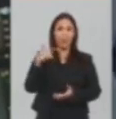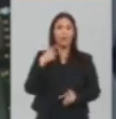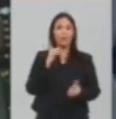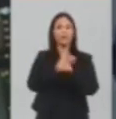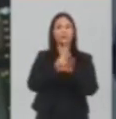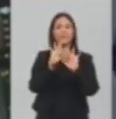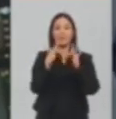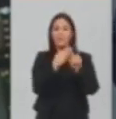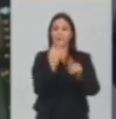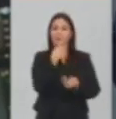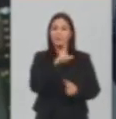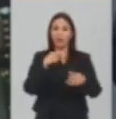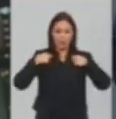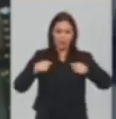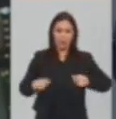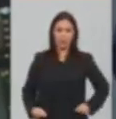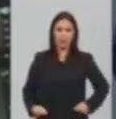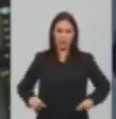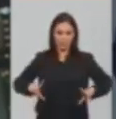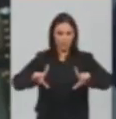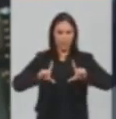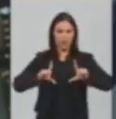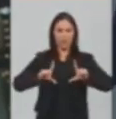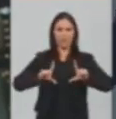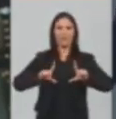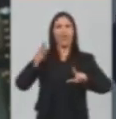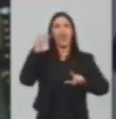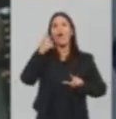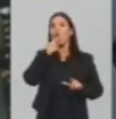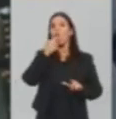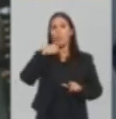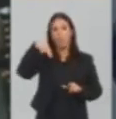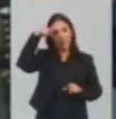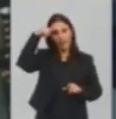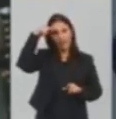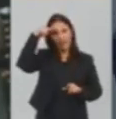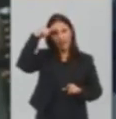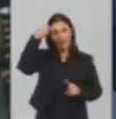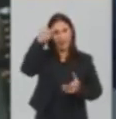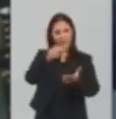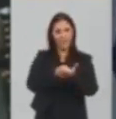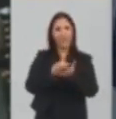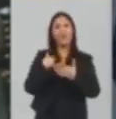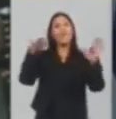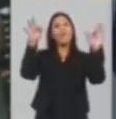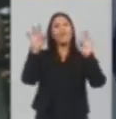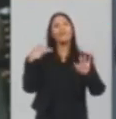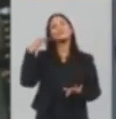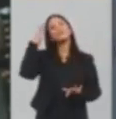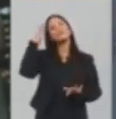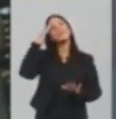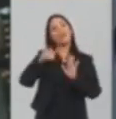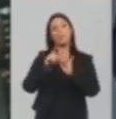família andando na rua com uma camisa com um retrato do gasta azul micy e tava escrito que vocês eram felizes e sabiam